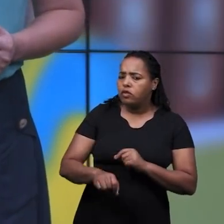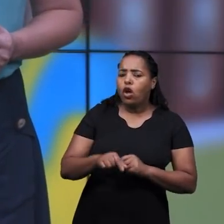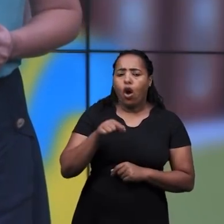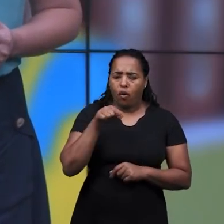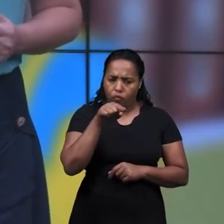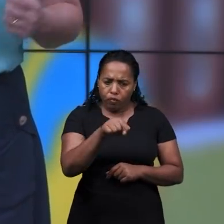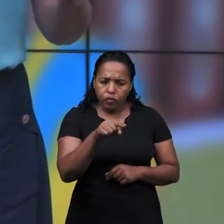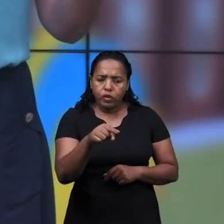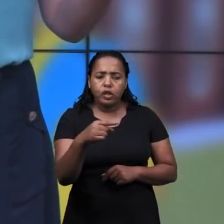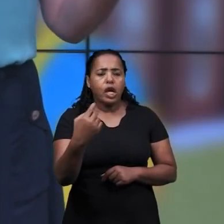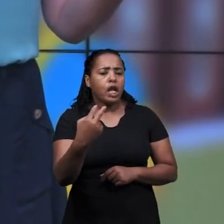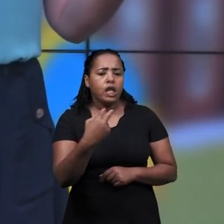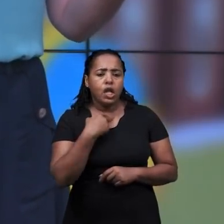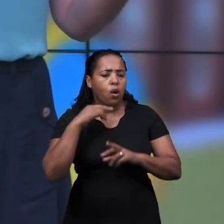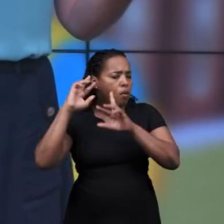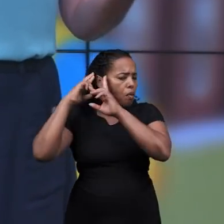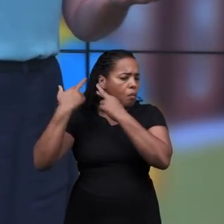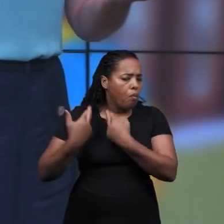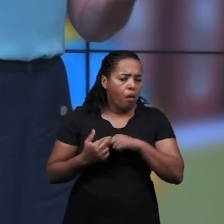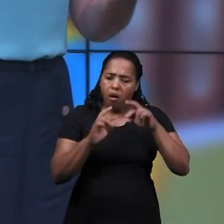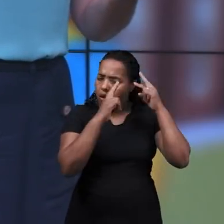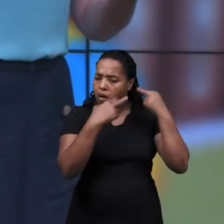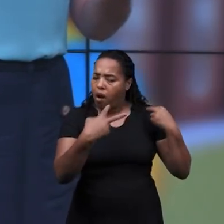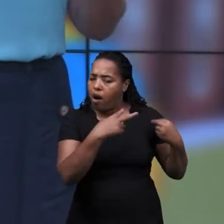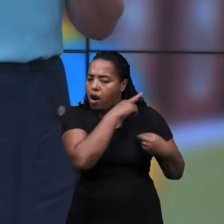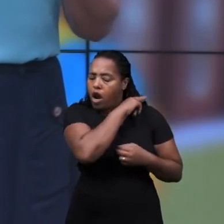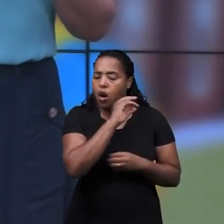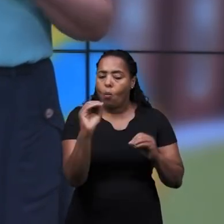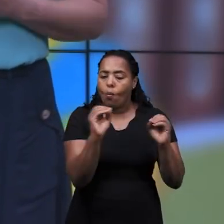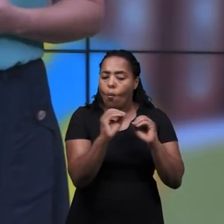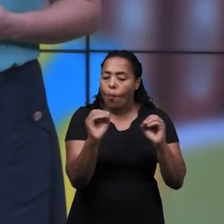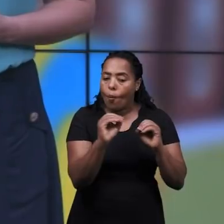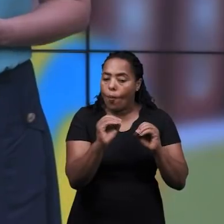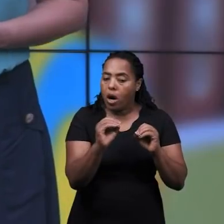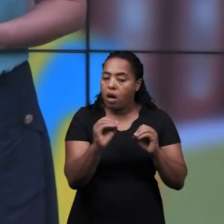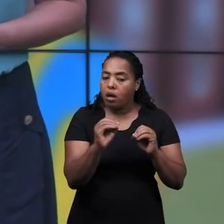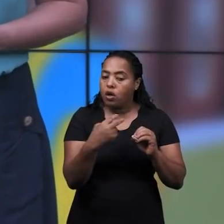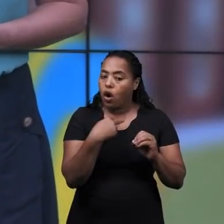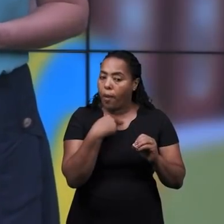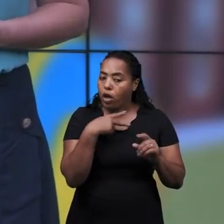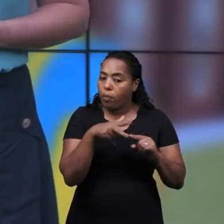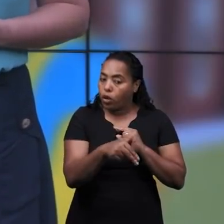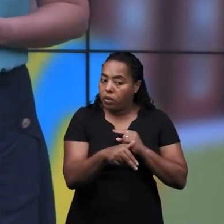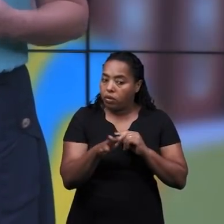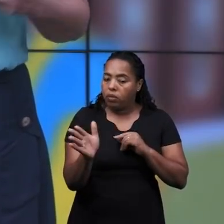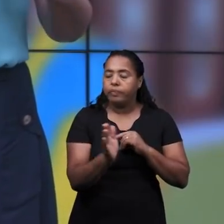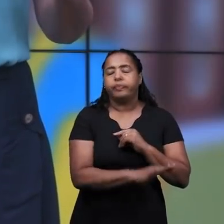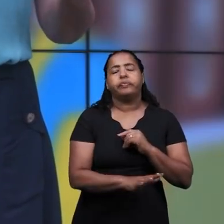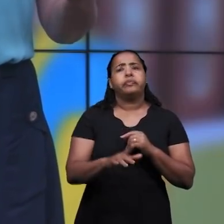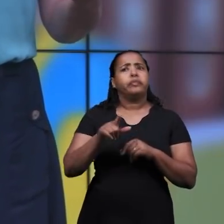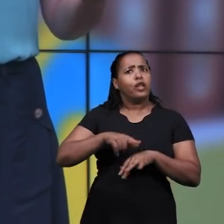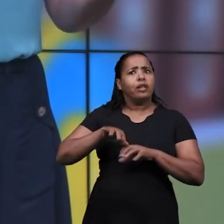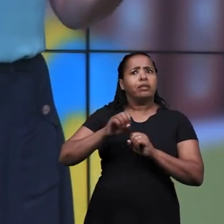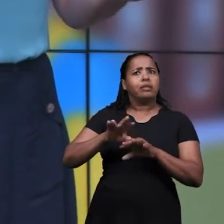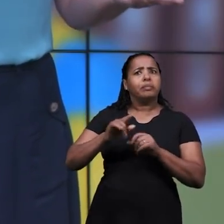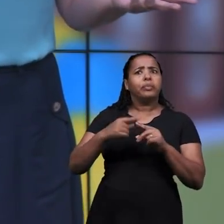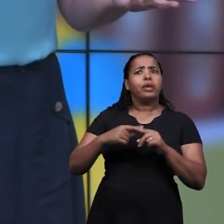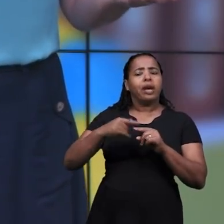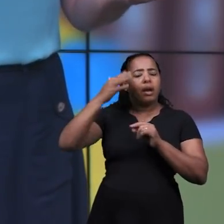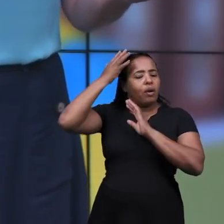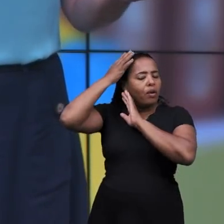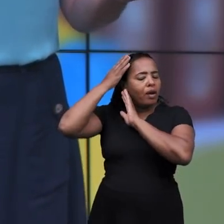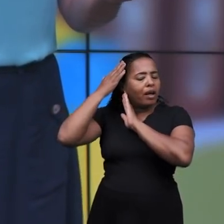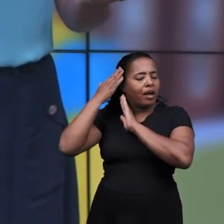cabelo. E logo no início da nossa aula nós já recebemos um ensinamento com isso. Porque os cabelos falam